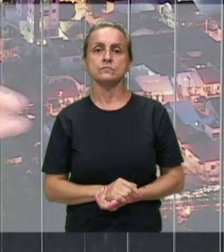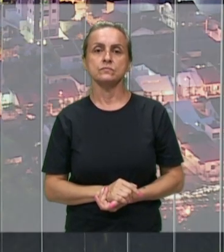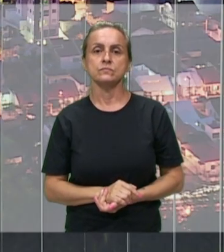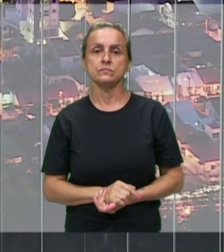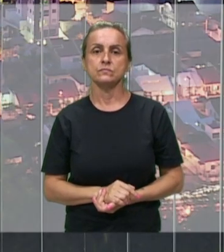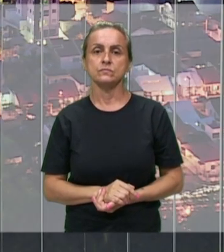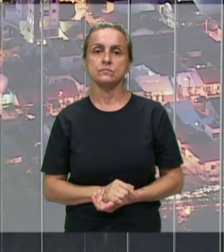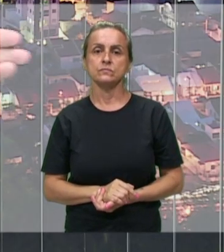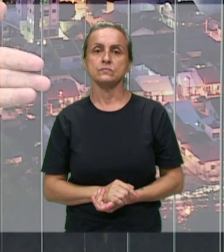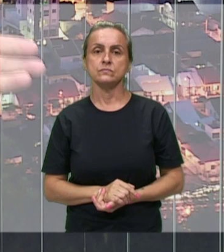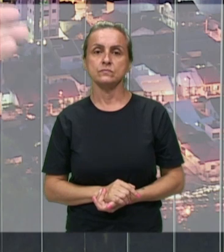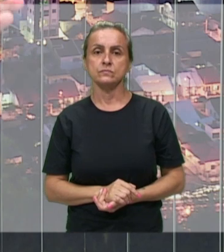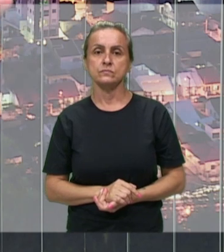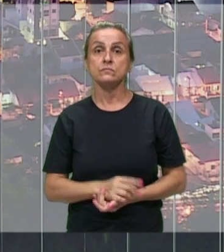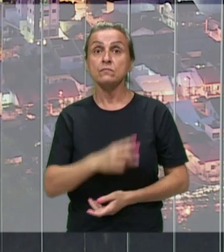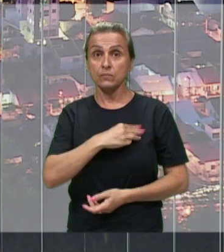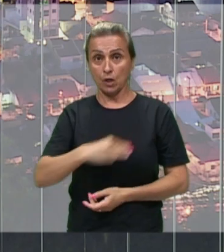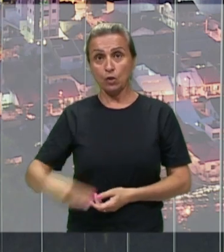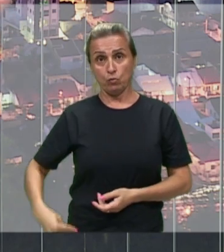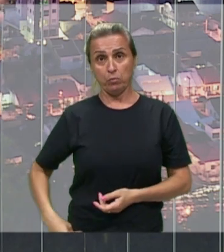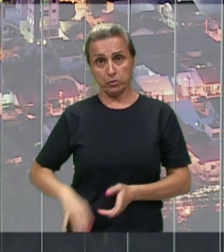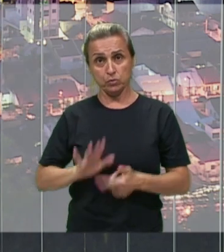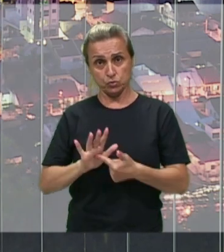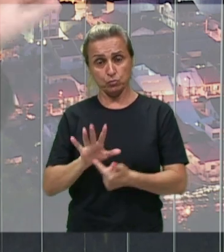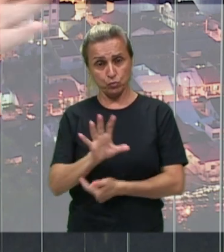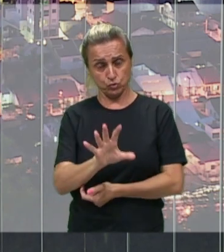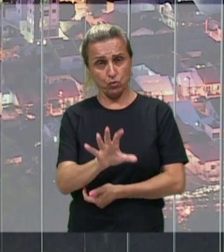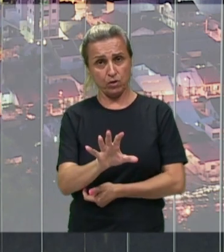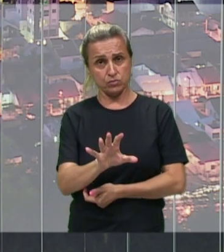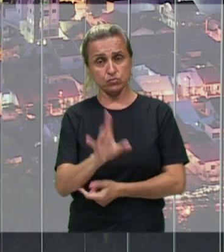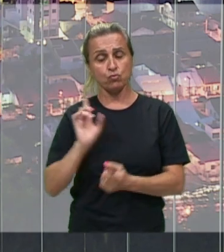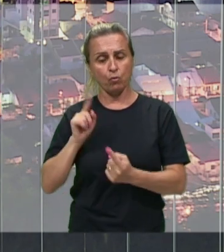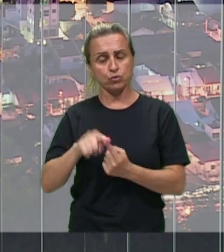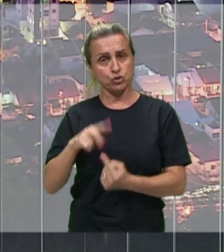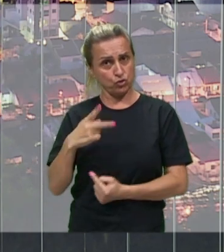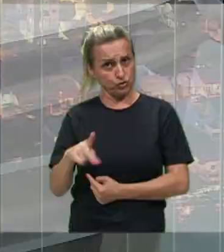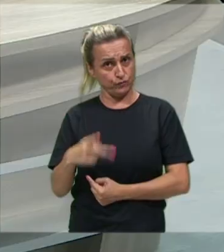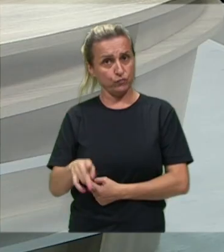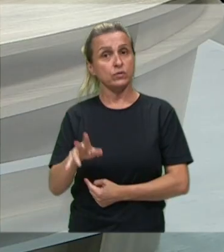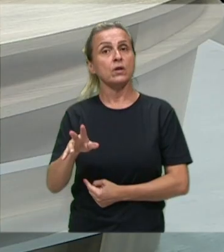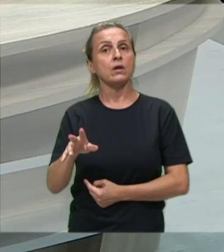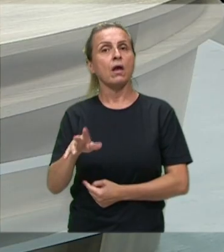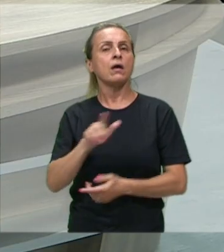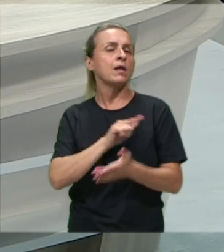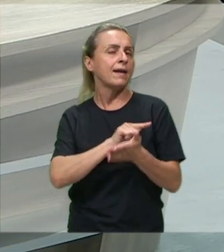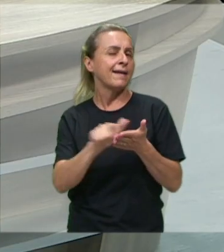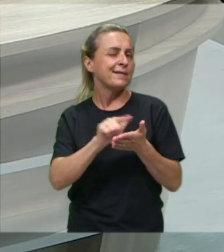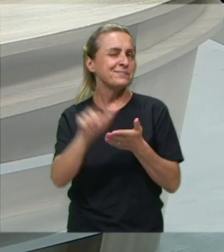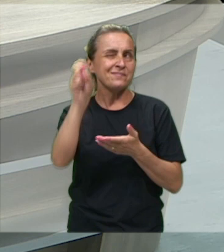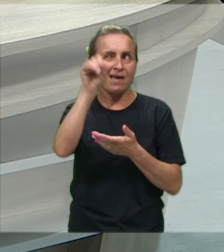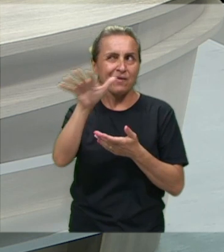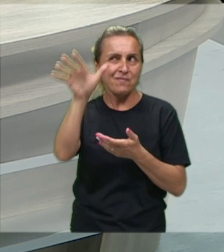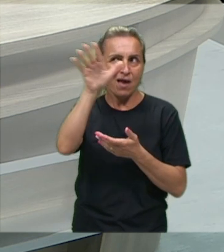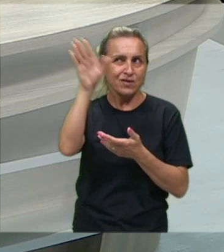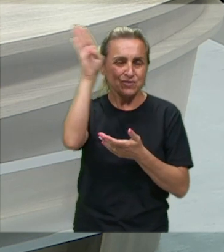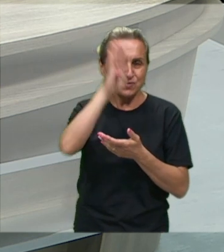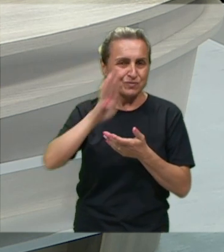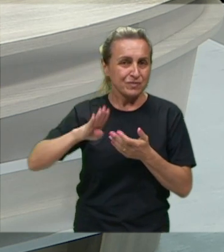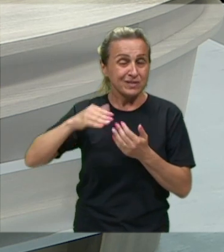o ministro, que ele quer exatamente colocar, dar uma limpada na imagem do Brasil lá